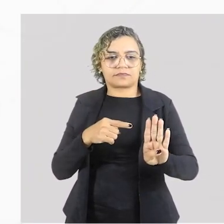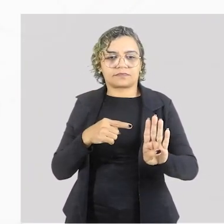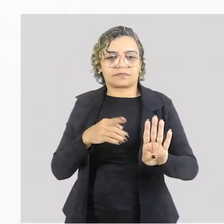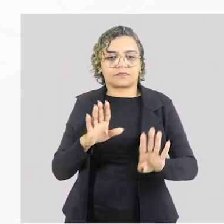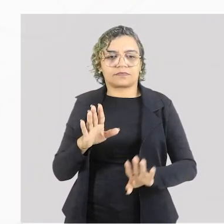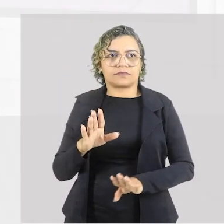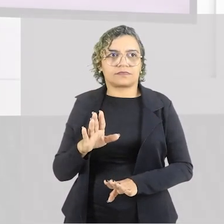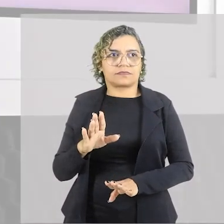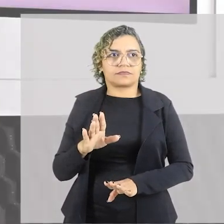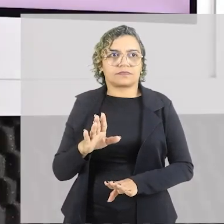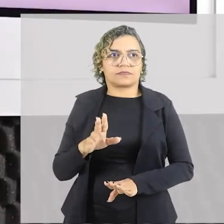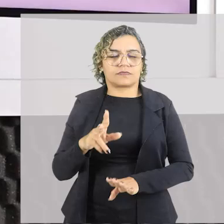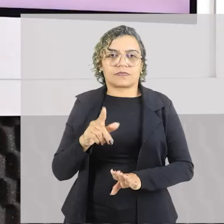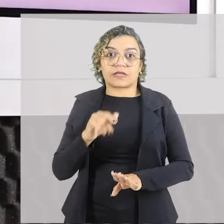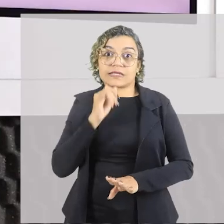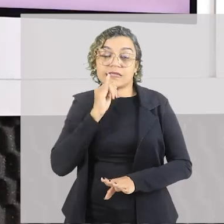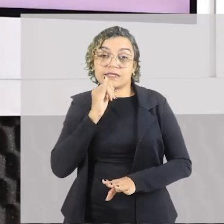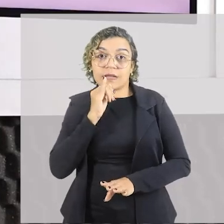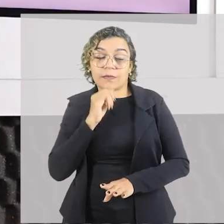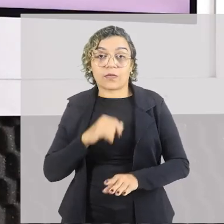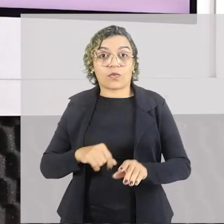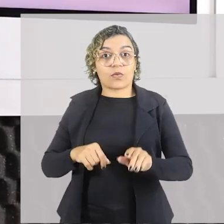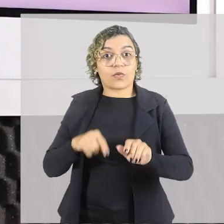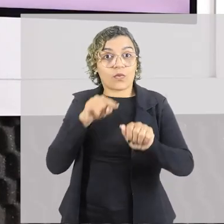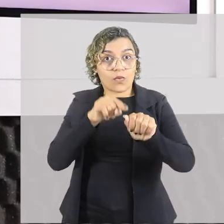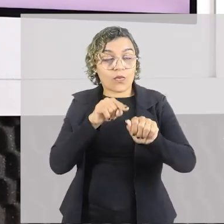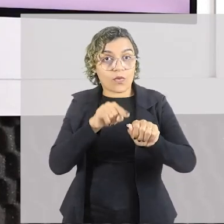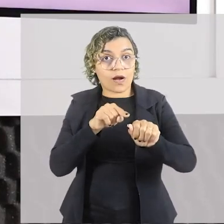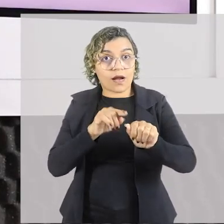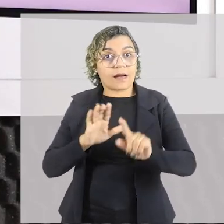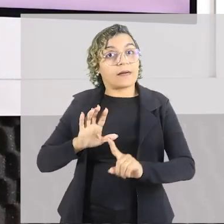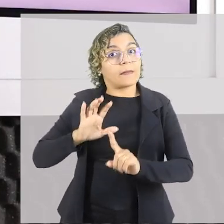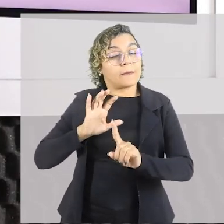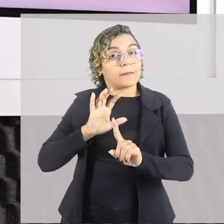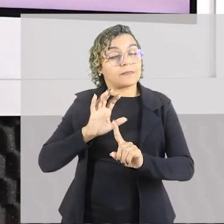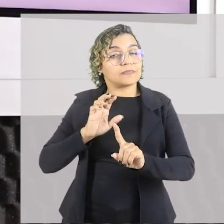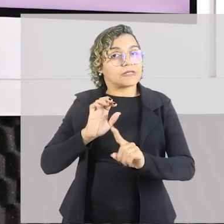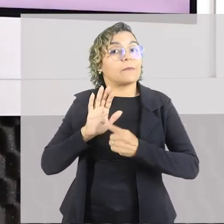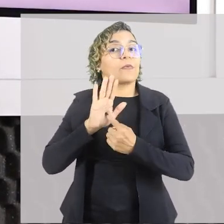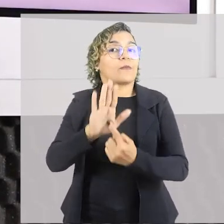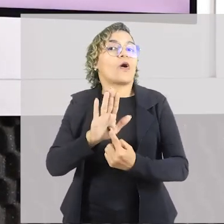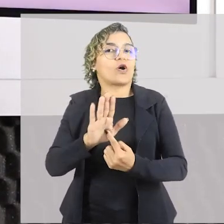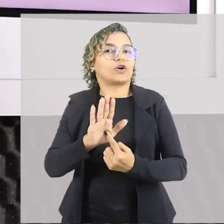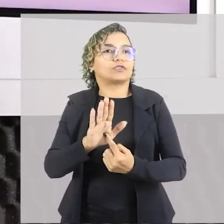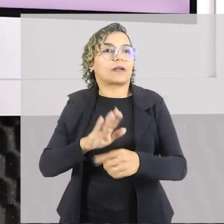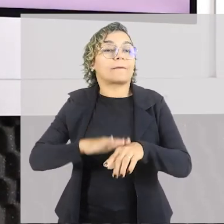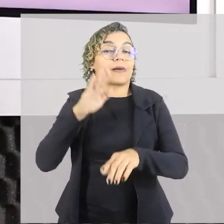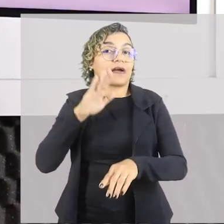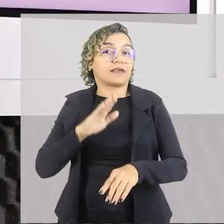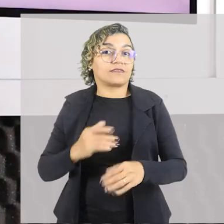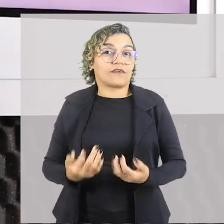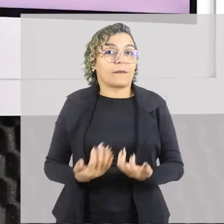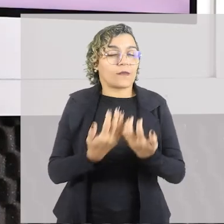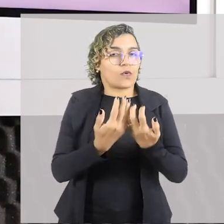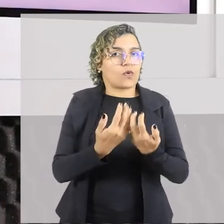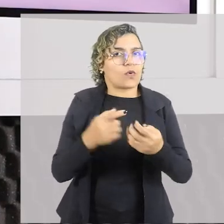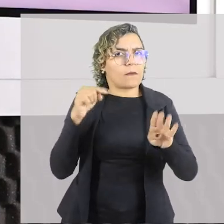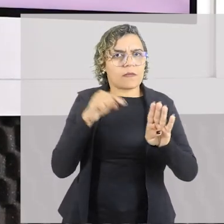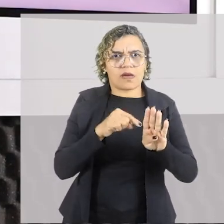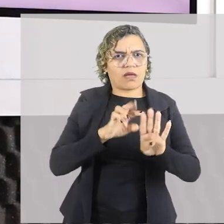vapor. Na mesma temperatura, o líquido A apresenta maior pressão de vapor, não o B. Gente, é só lembrar, ó, mesma